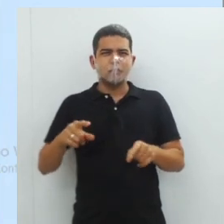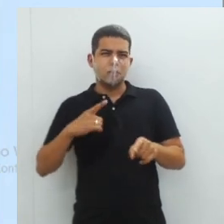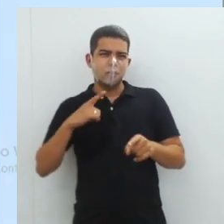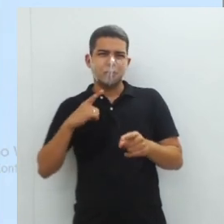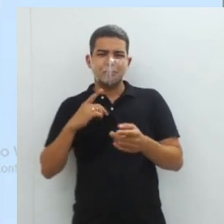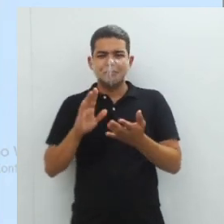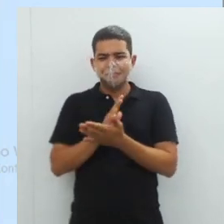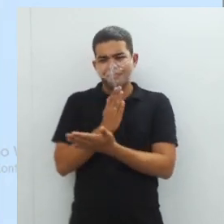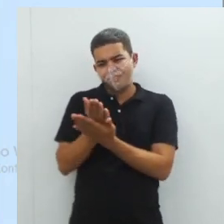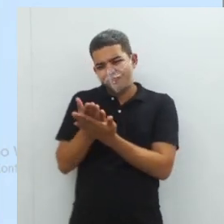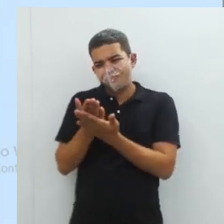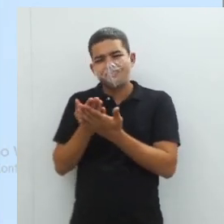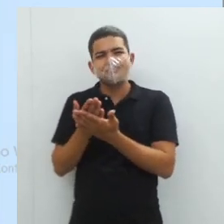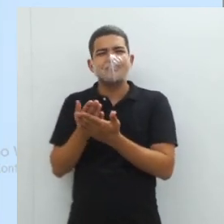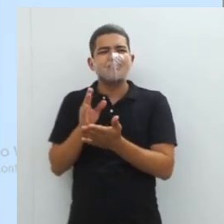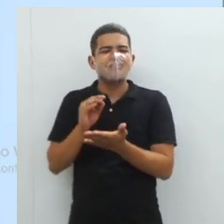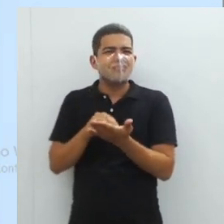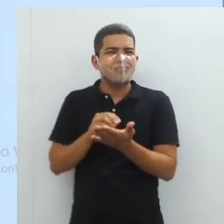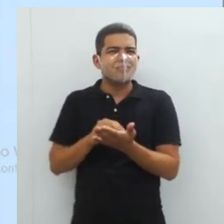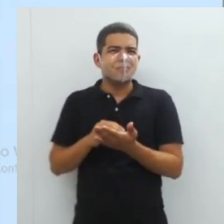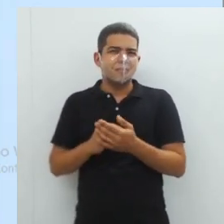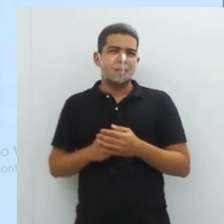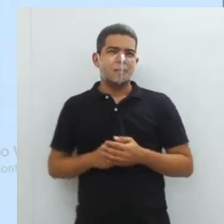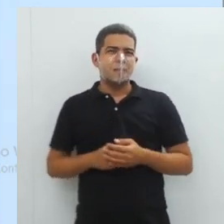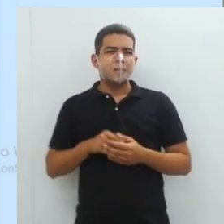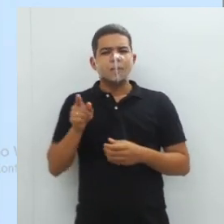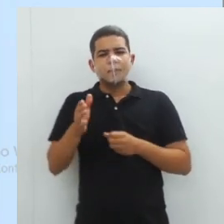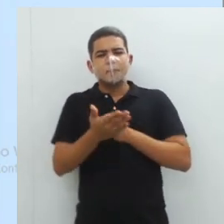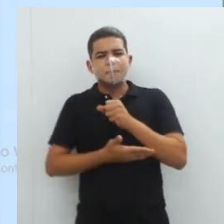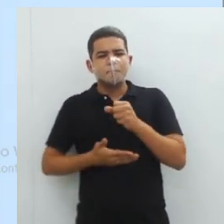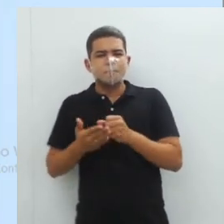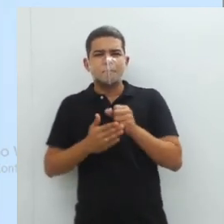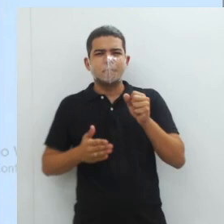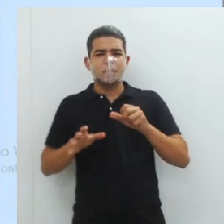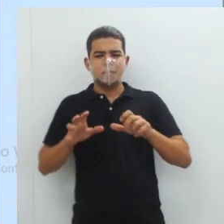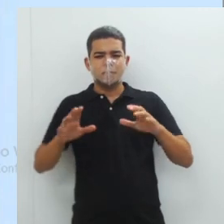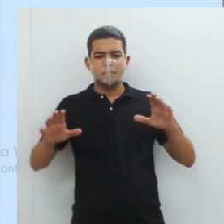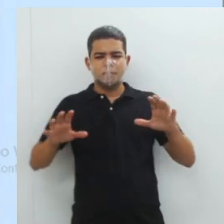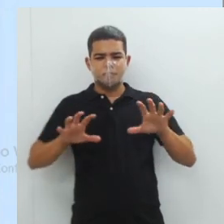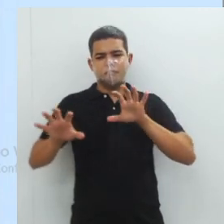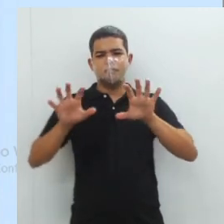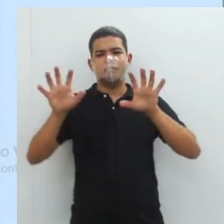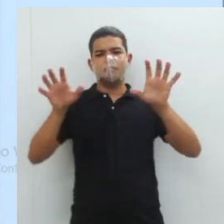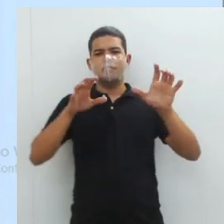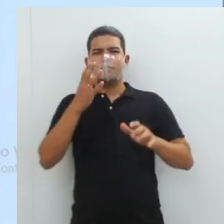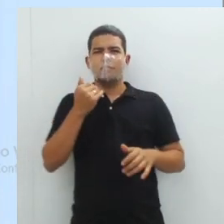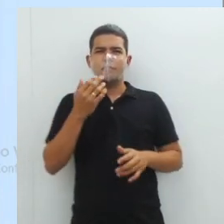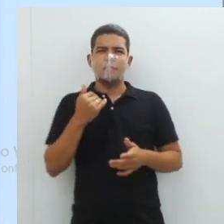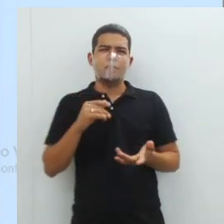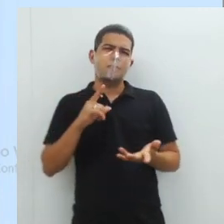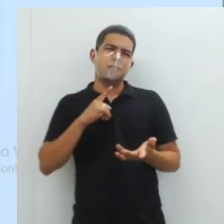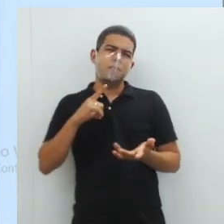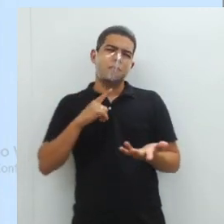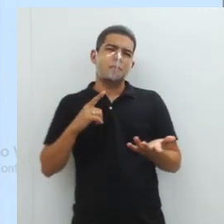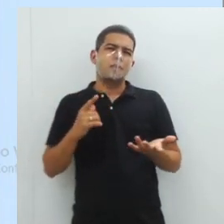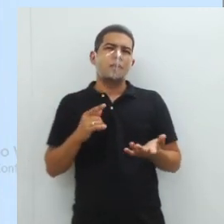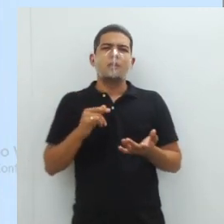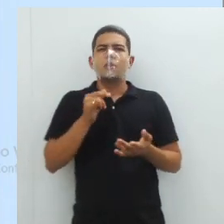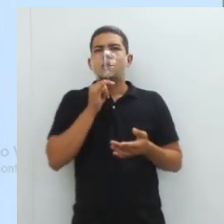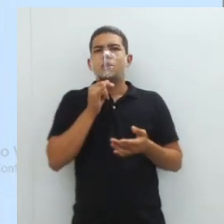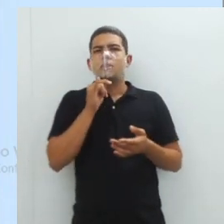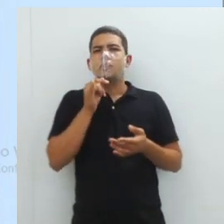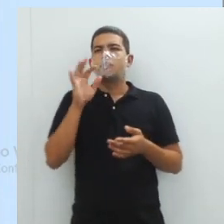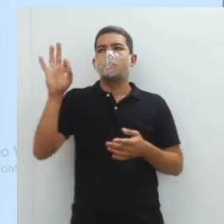mesmo. Eles são a base da cadeia alimentar e atuam também na polinização das árvores, como por exemplo, o caso